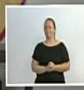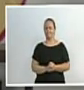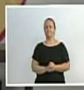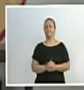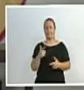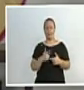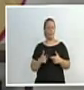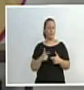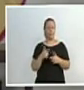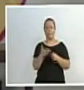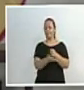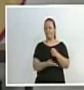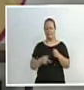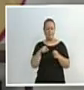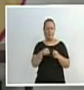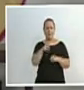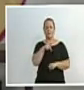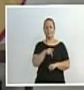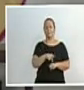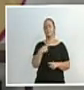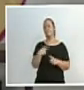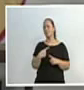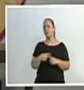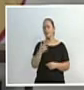país, atualmente ela vem agravada